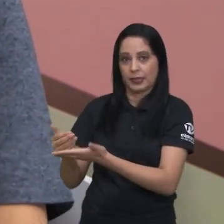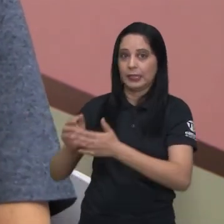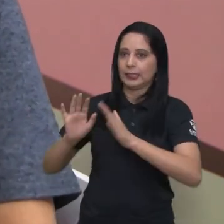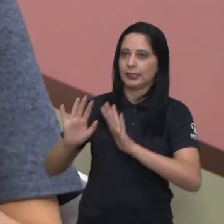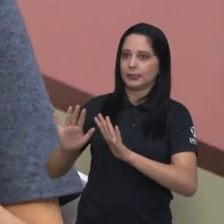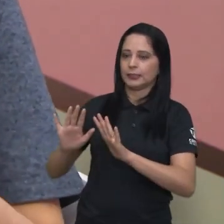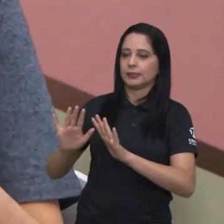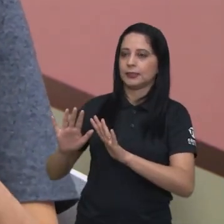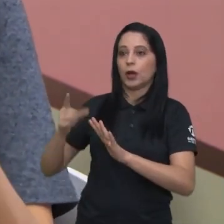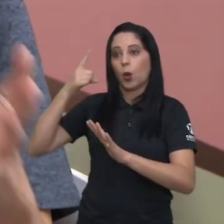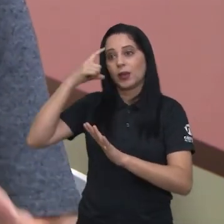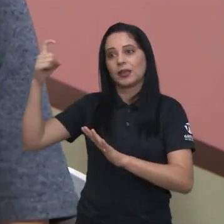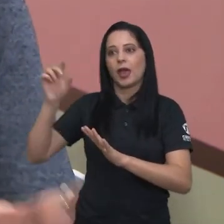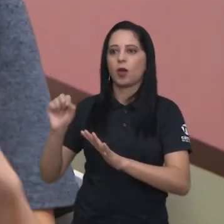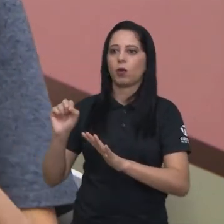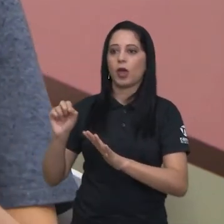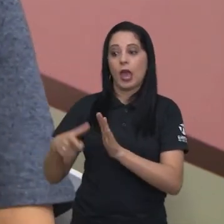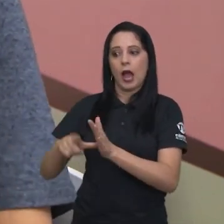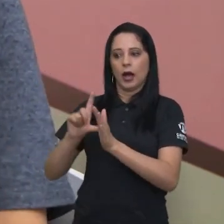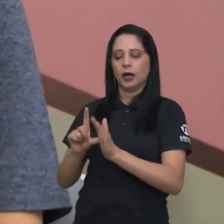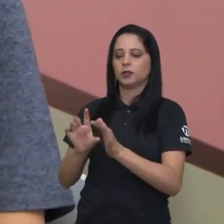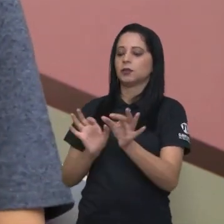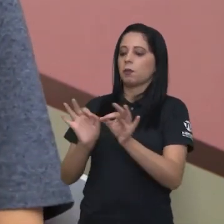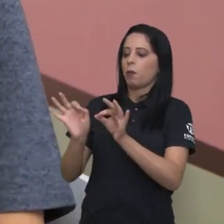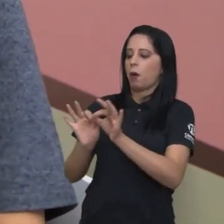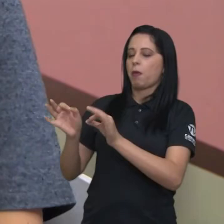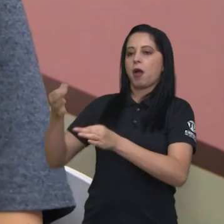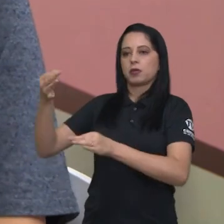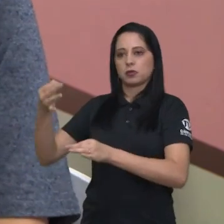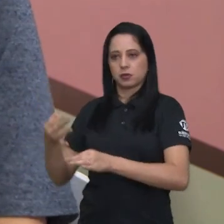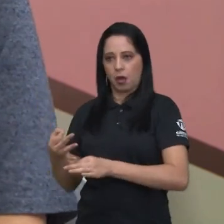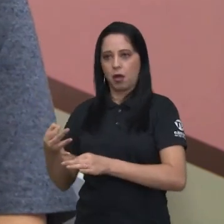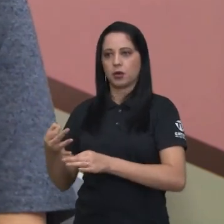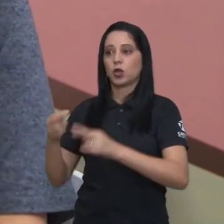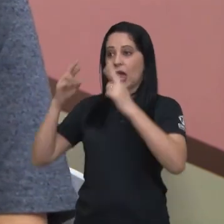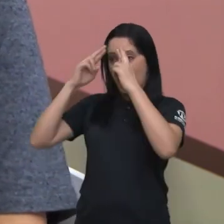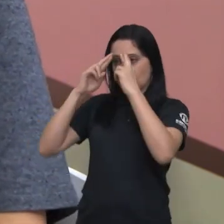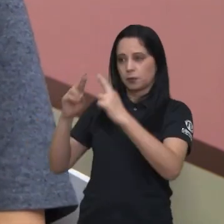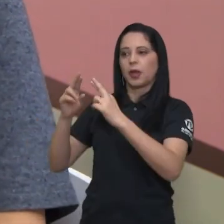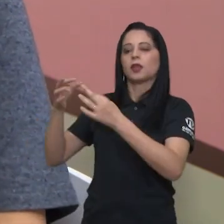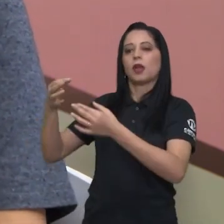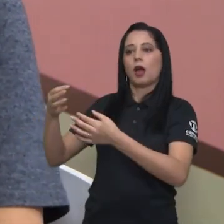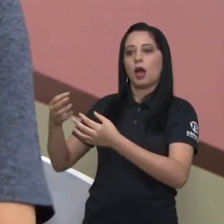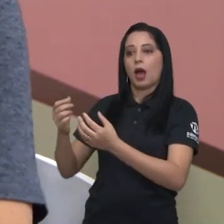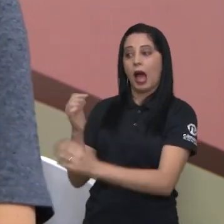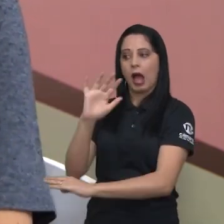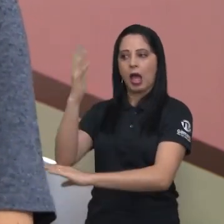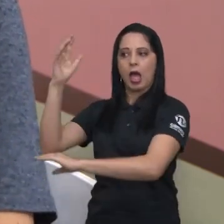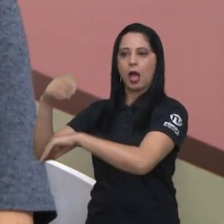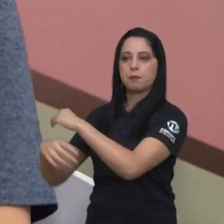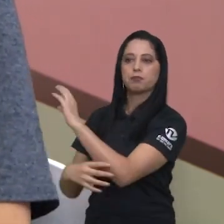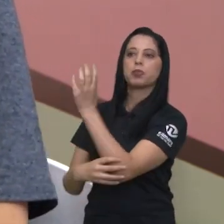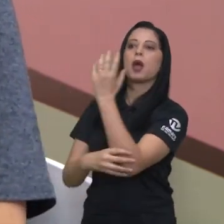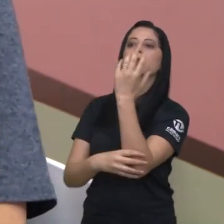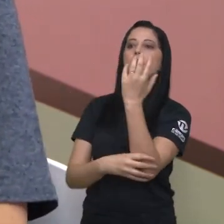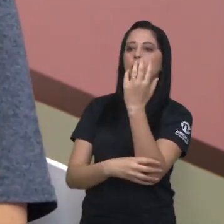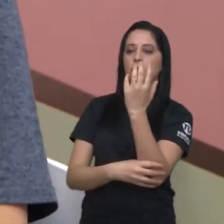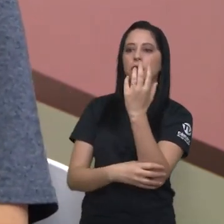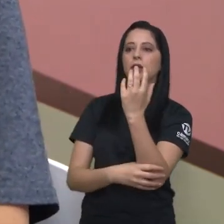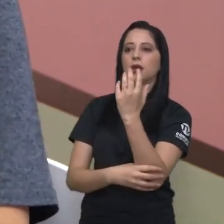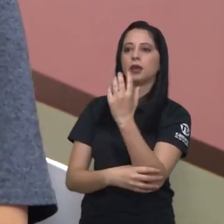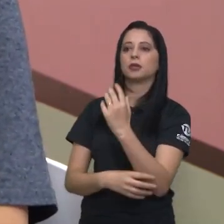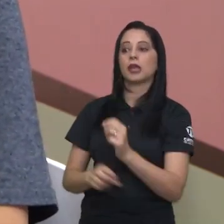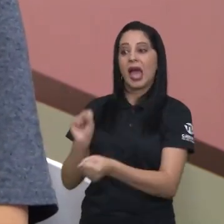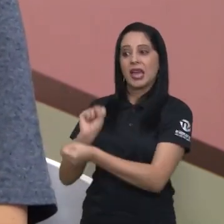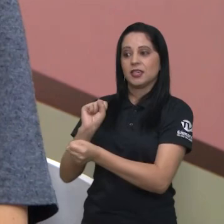que a população participe, mas que respeite o tempo da natureza, com relação a, né, à época de crescimento também. Então a população